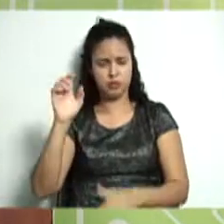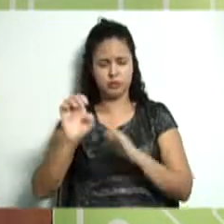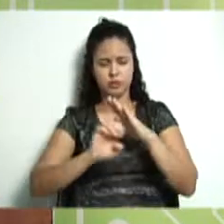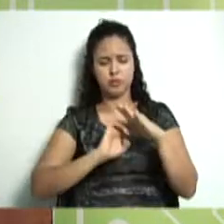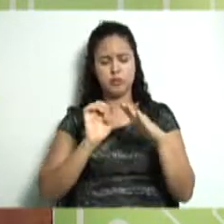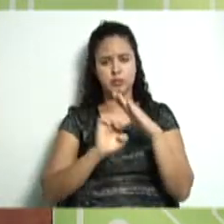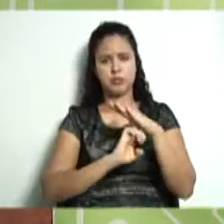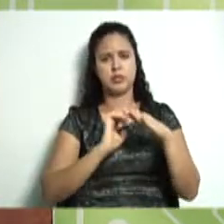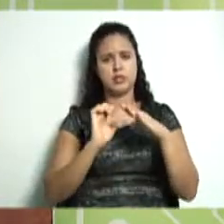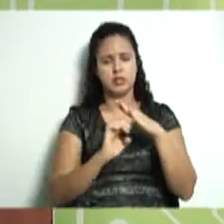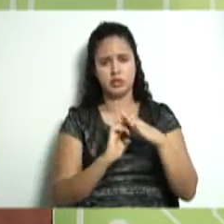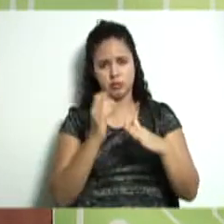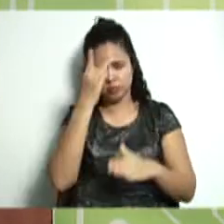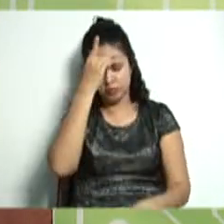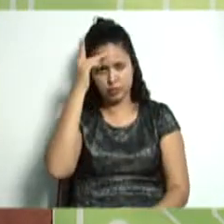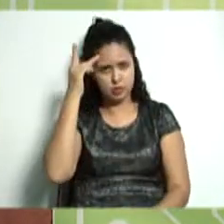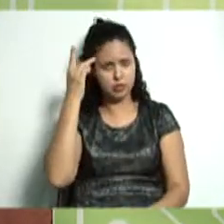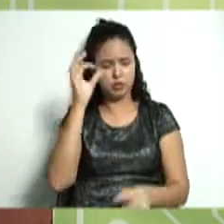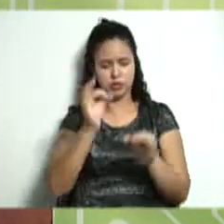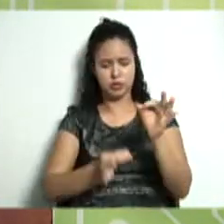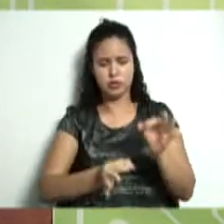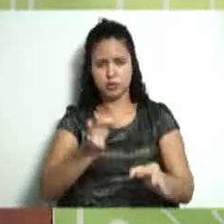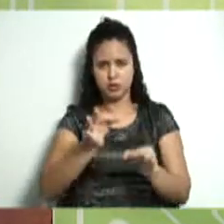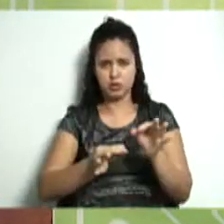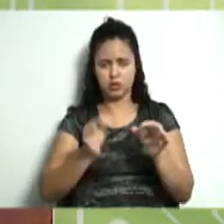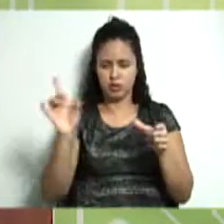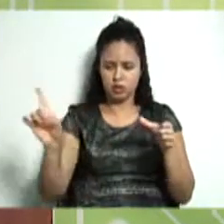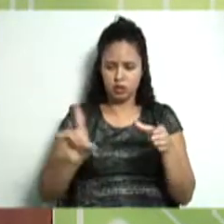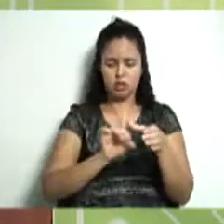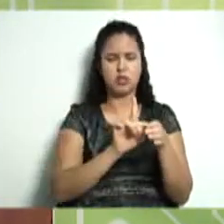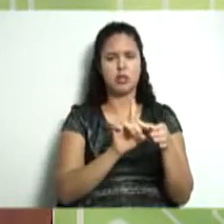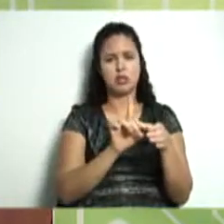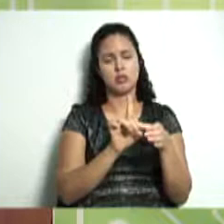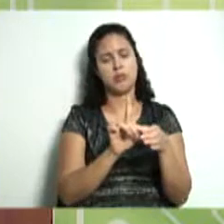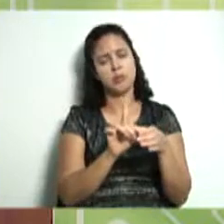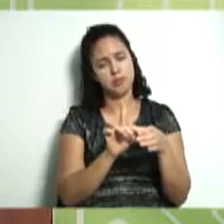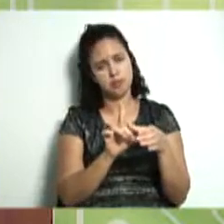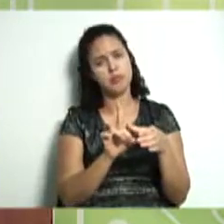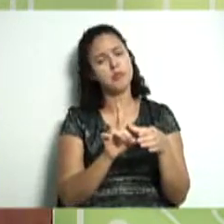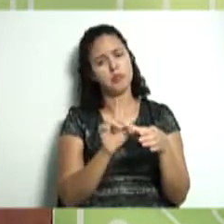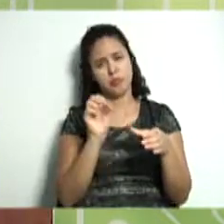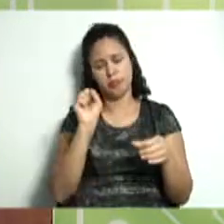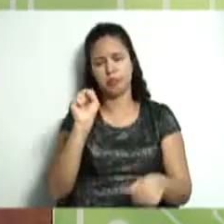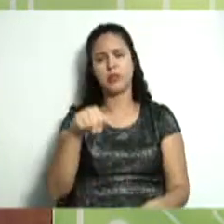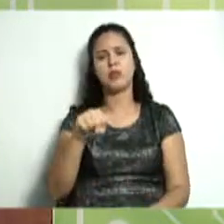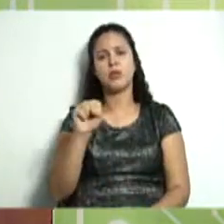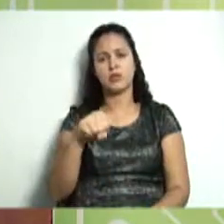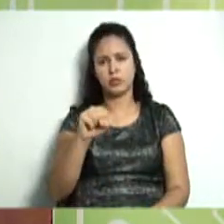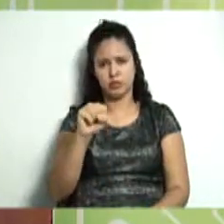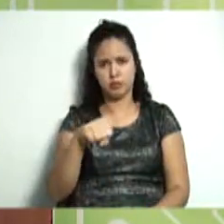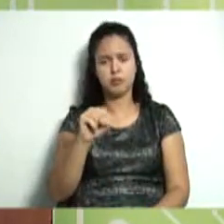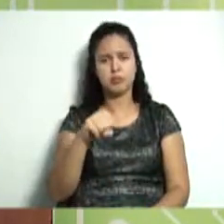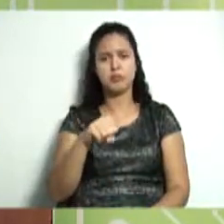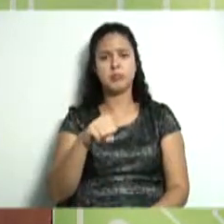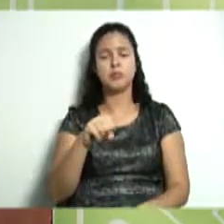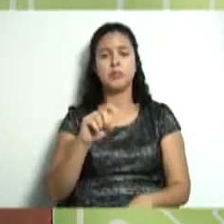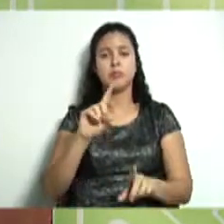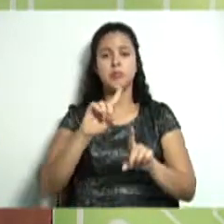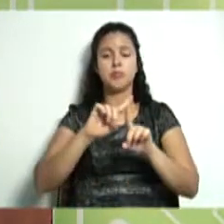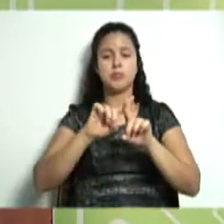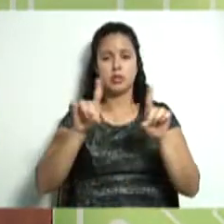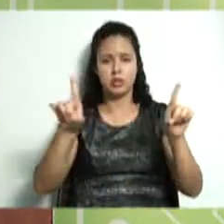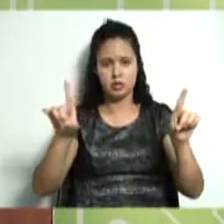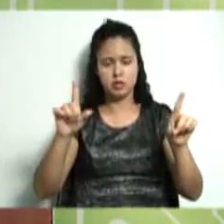uma pessoa jurídica fazer parte da cooperativa? Eu posso falar para você que pode, desde